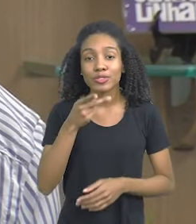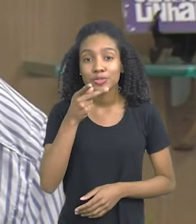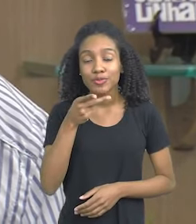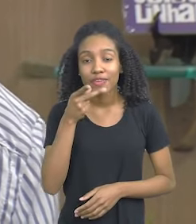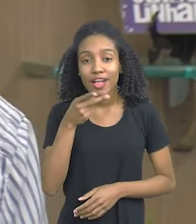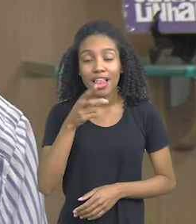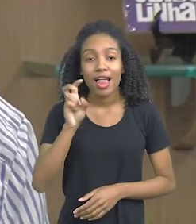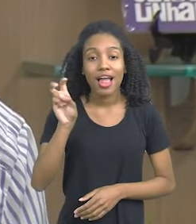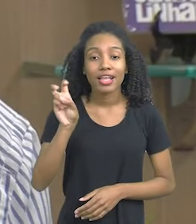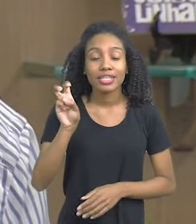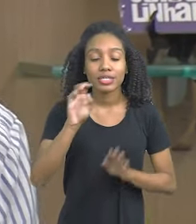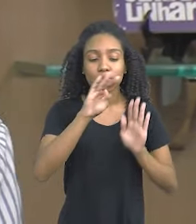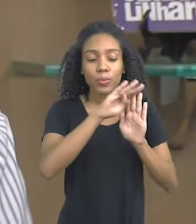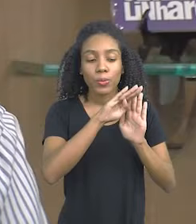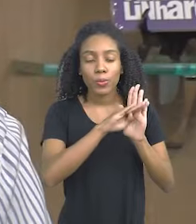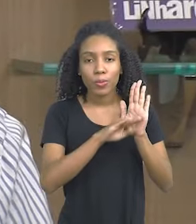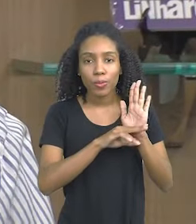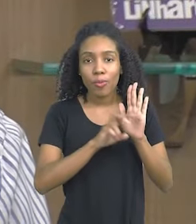sobre